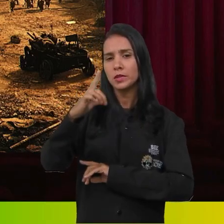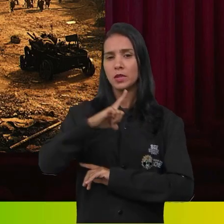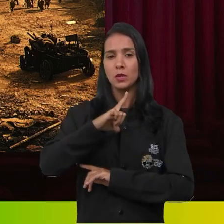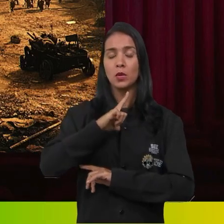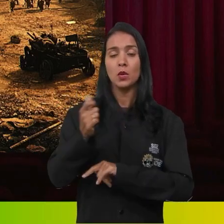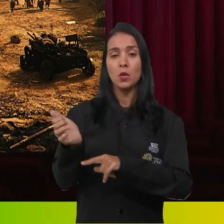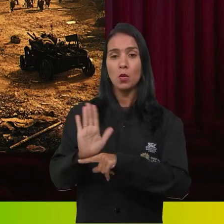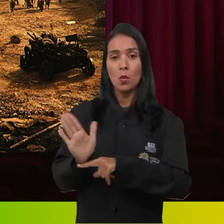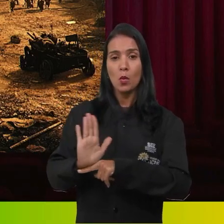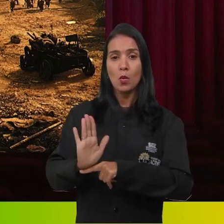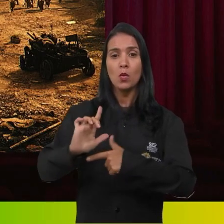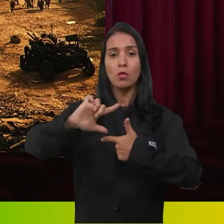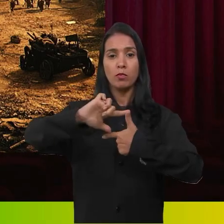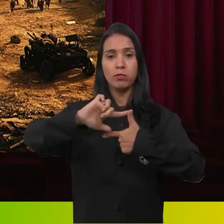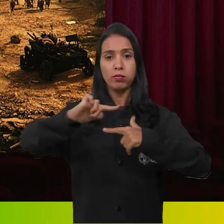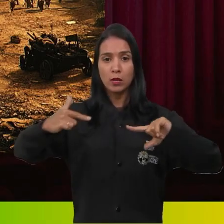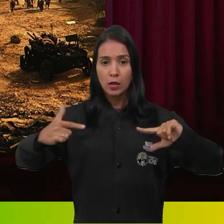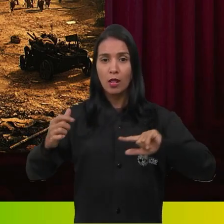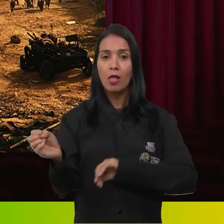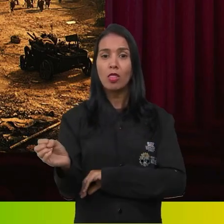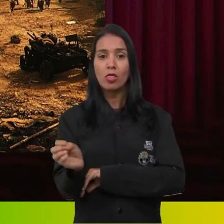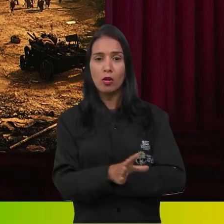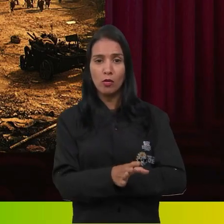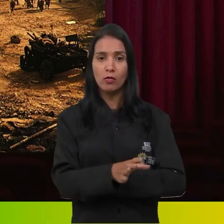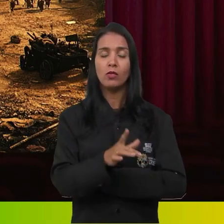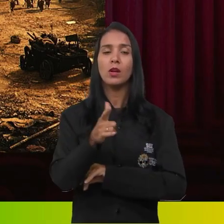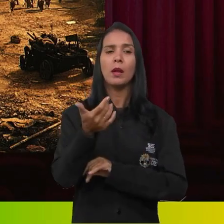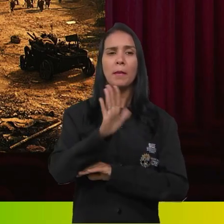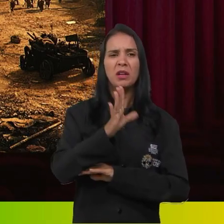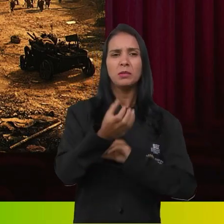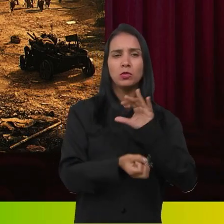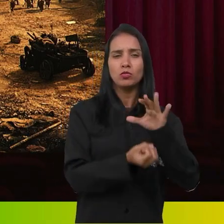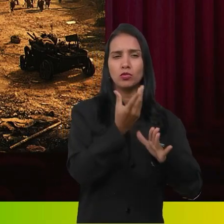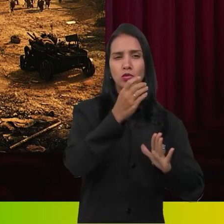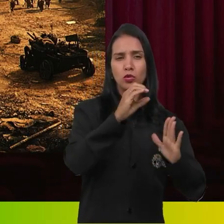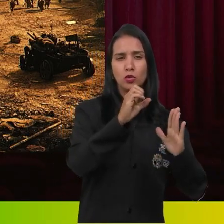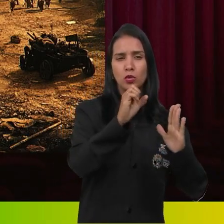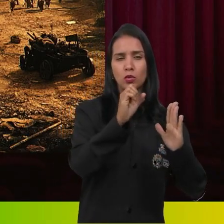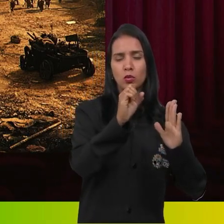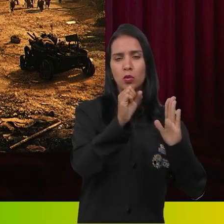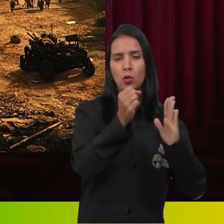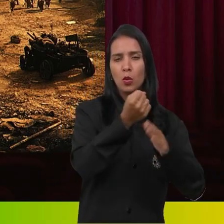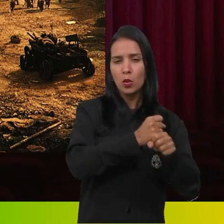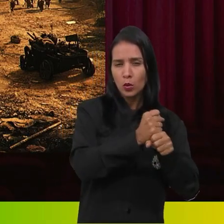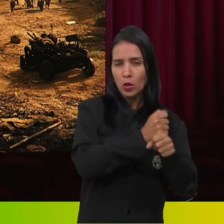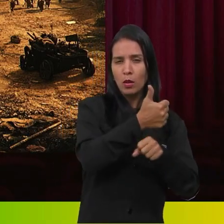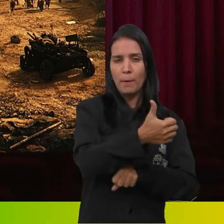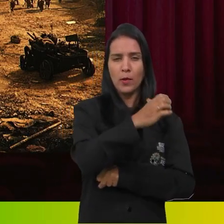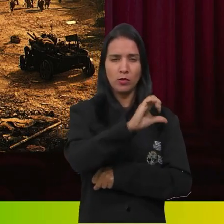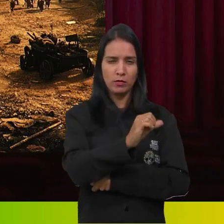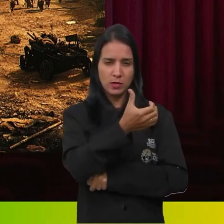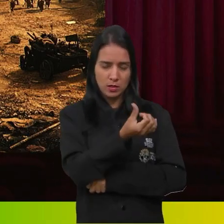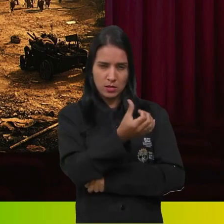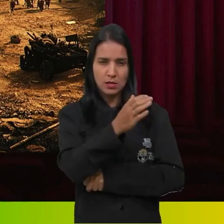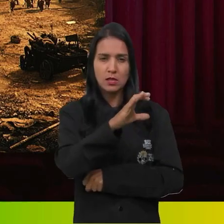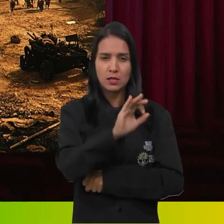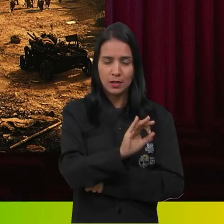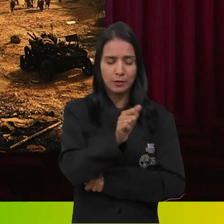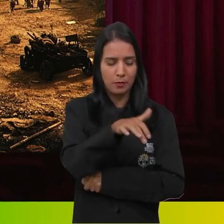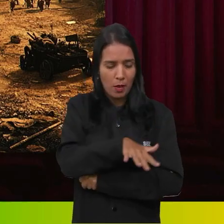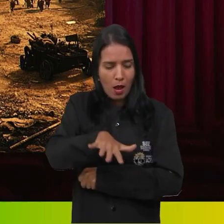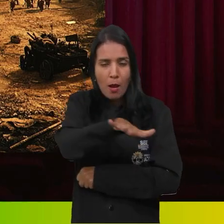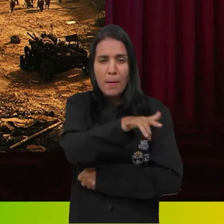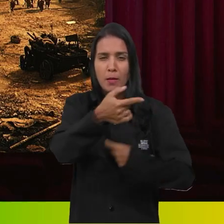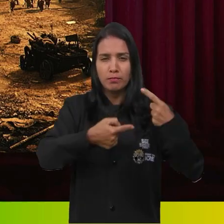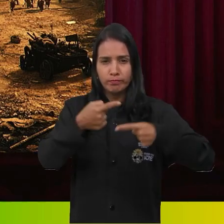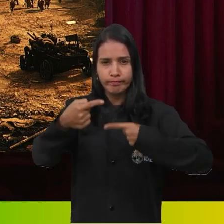novo e ele emergiu nos anos de 1960, em meio à efervescência política e social do Brasil. Então,